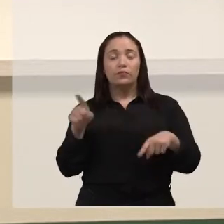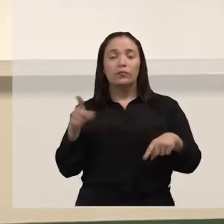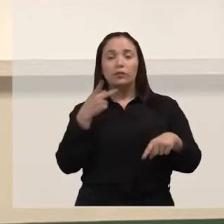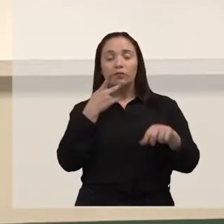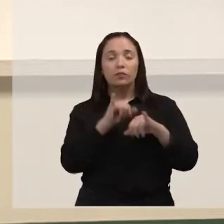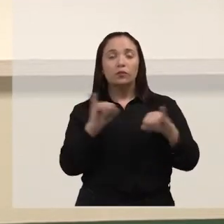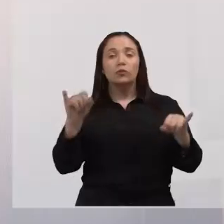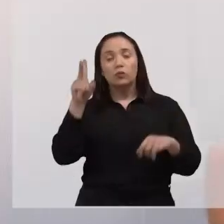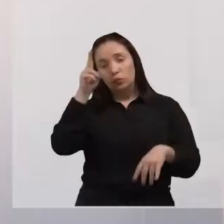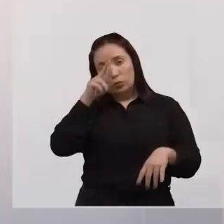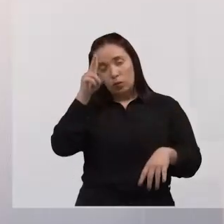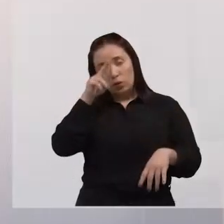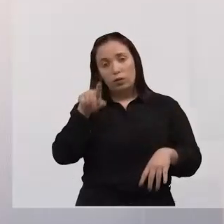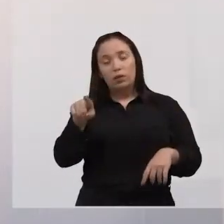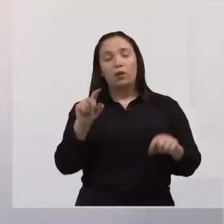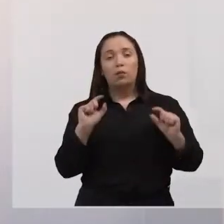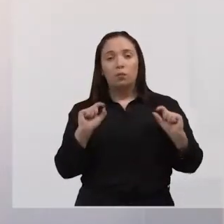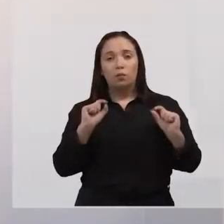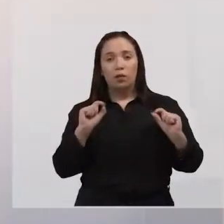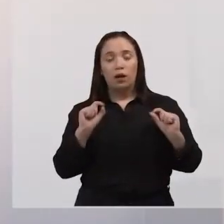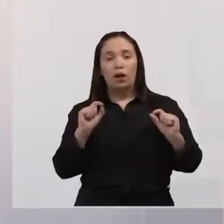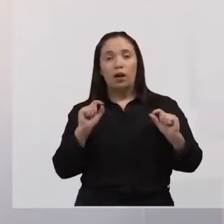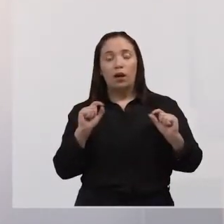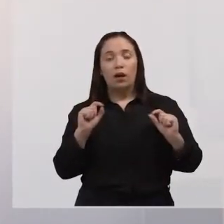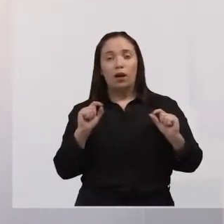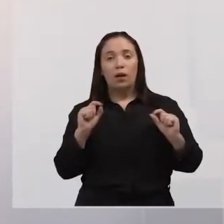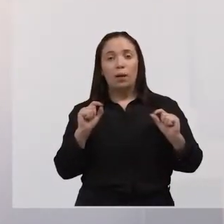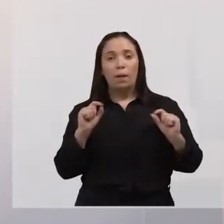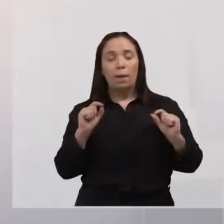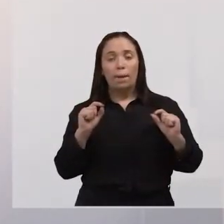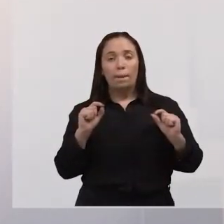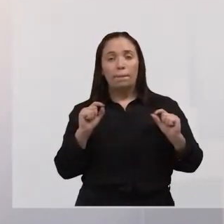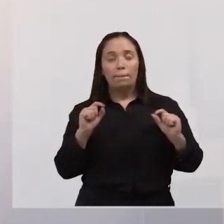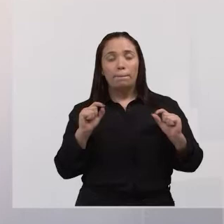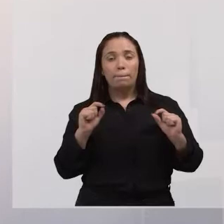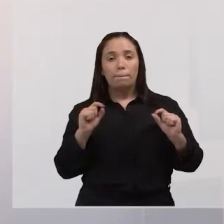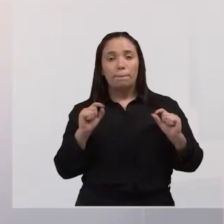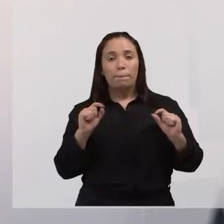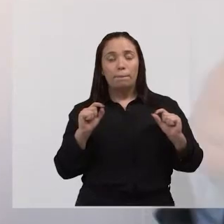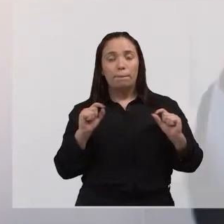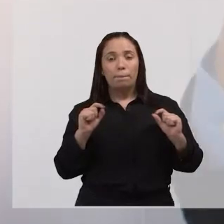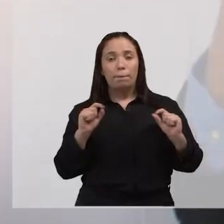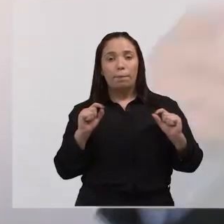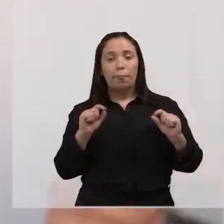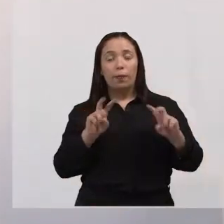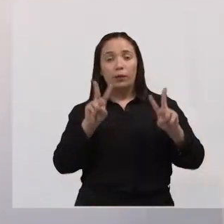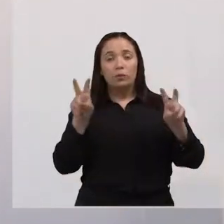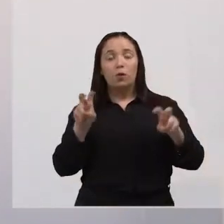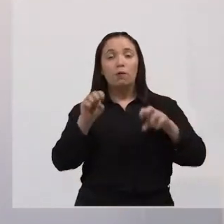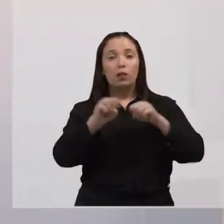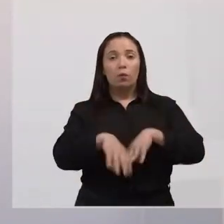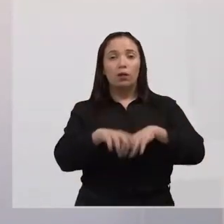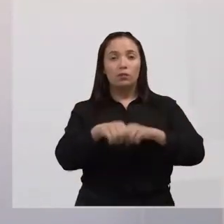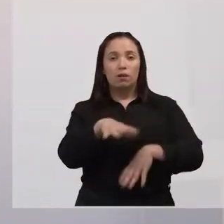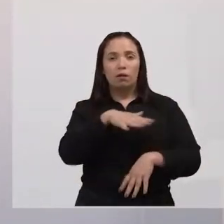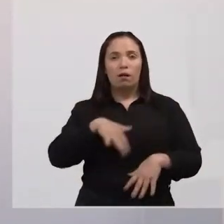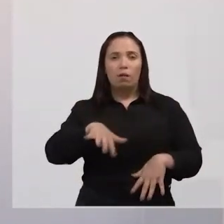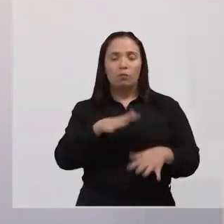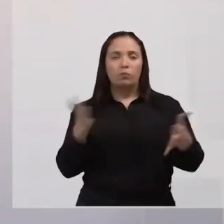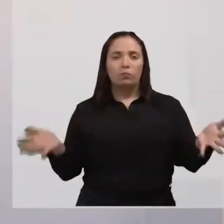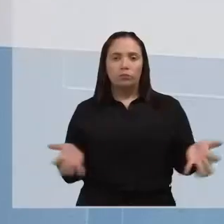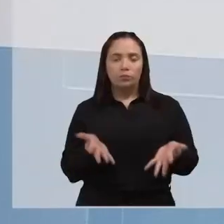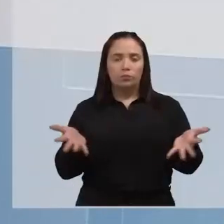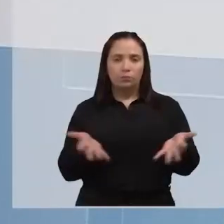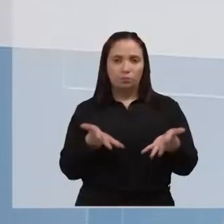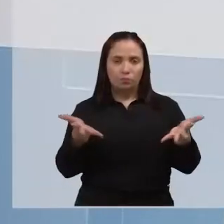colocou. Ele encara aquele Brasil que, através dos estudos, deu certo. E aí você bota